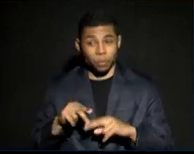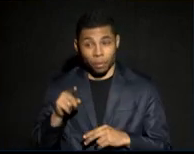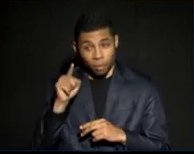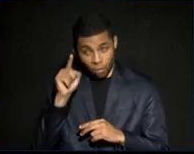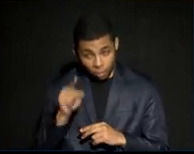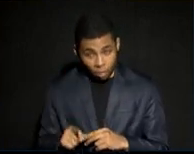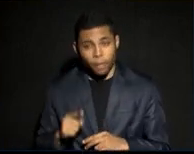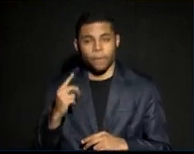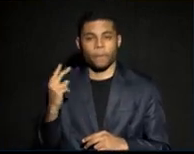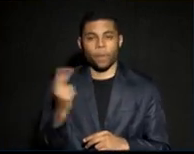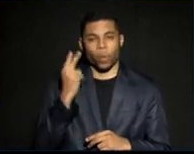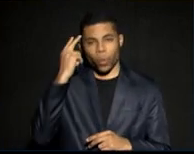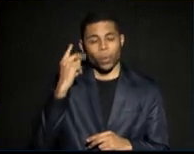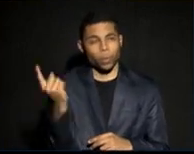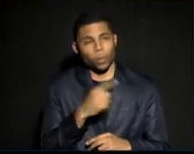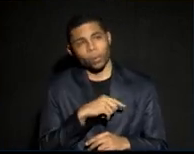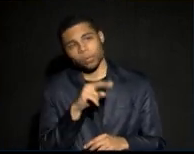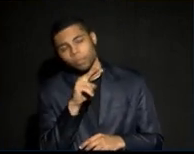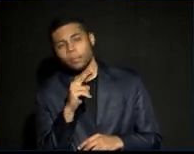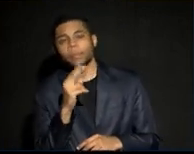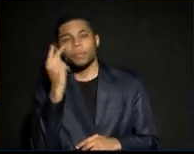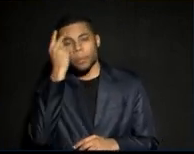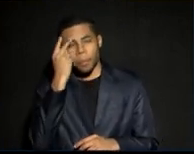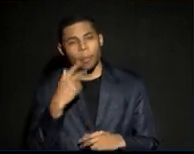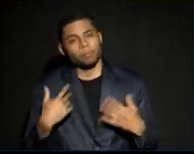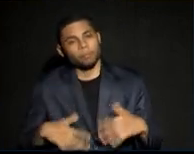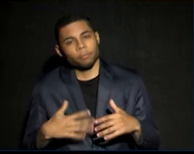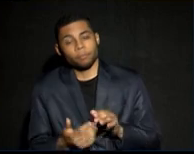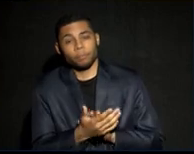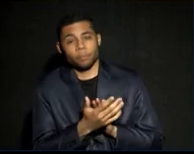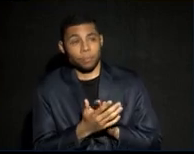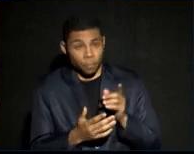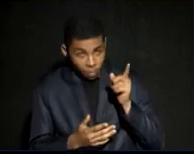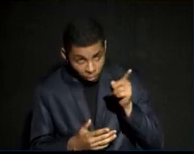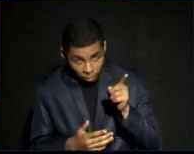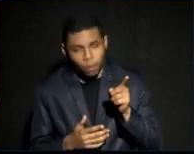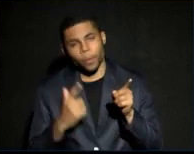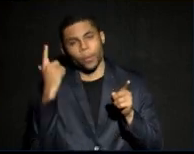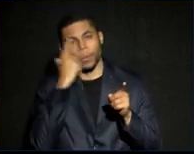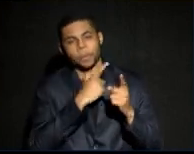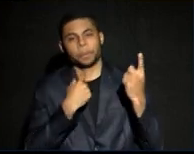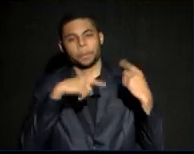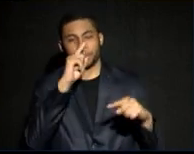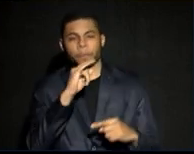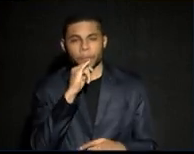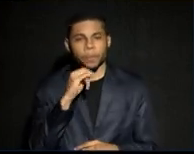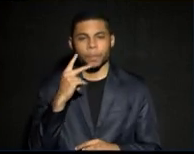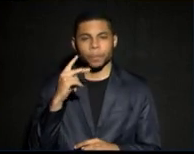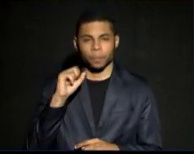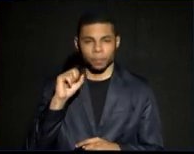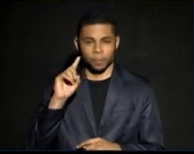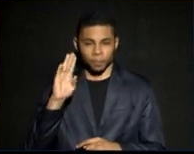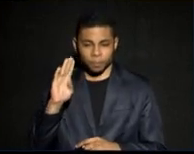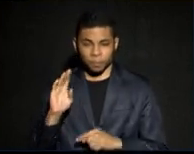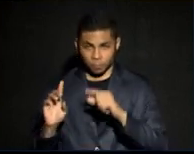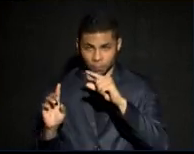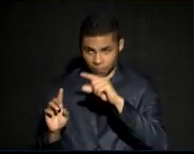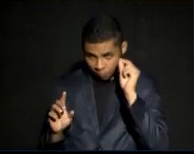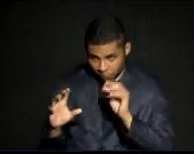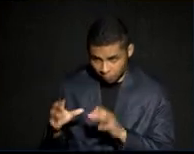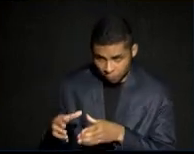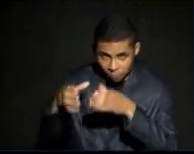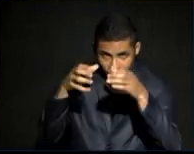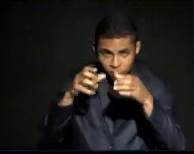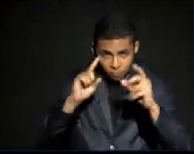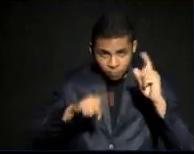são valores que a gente cultiva aqui em São Paulo e que foi vitorioso em todas as eleições ninguém é que escolheu o PSDB para governar São Paulo escondeu